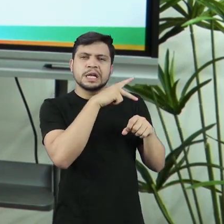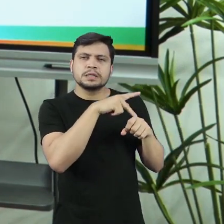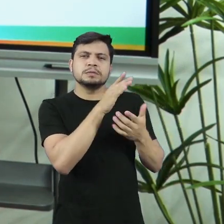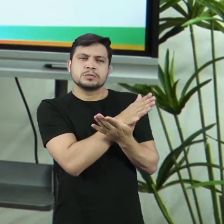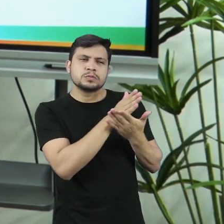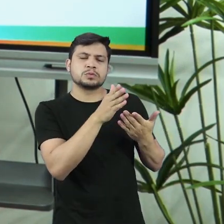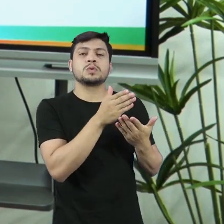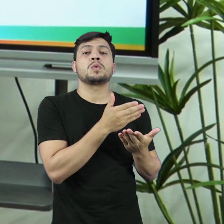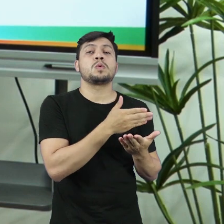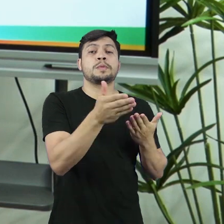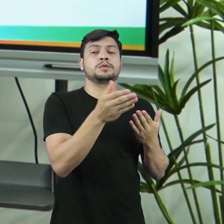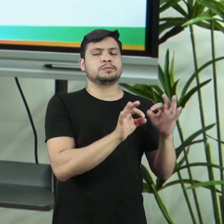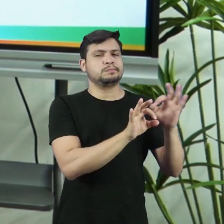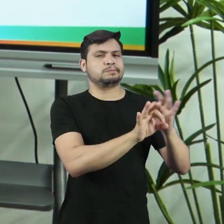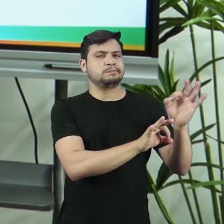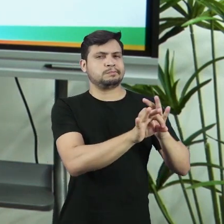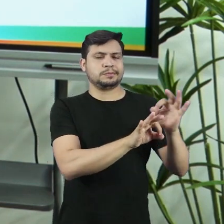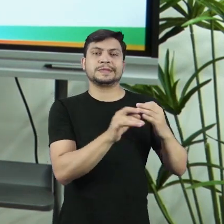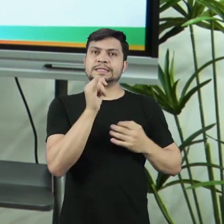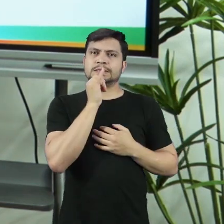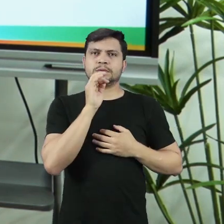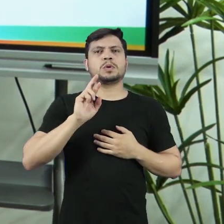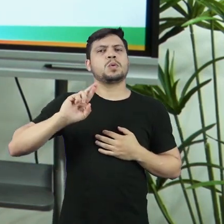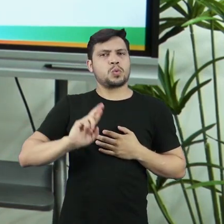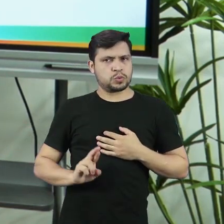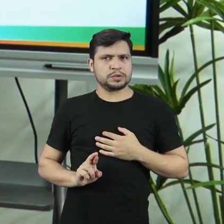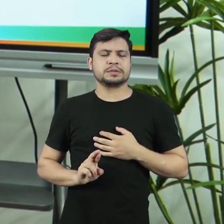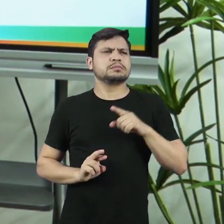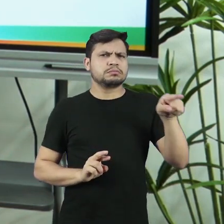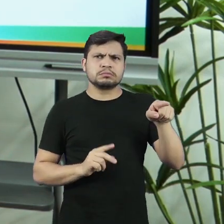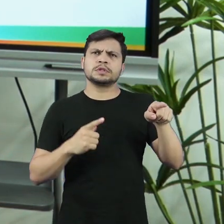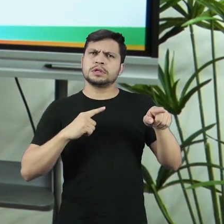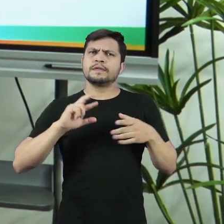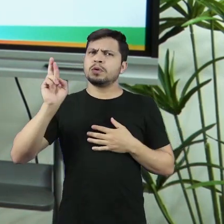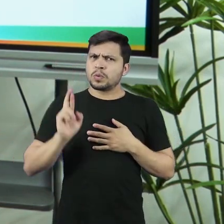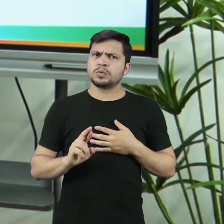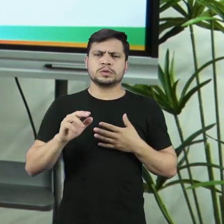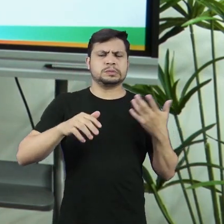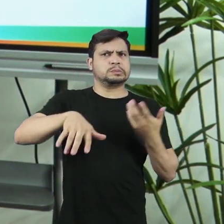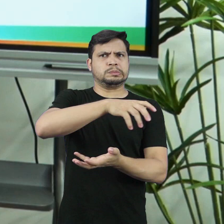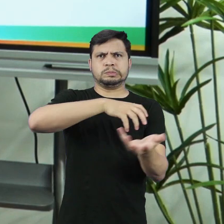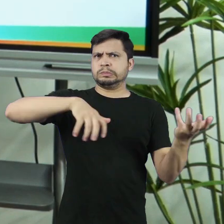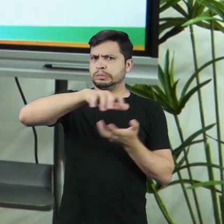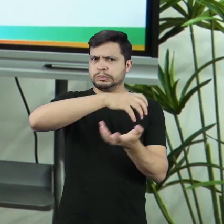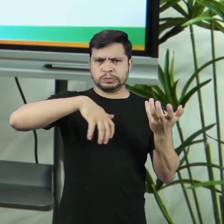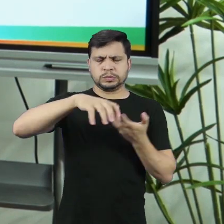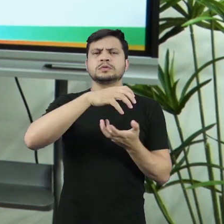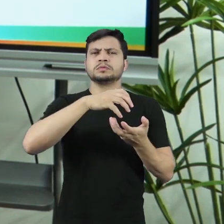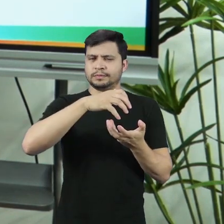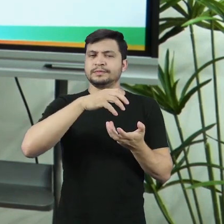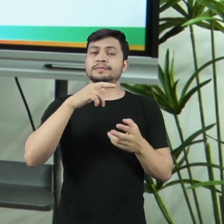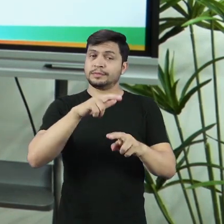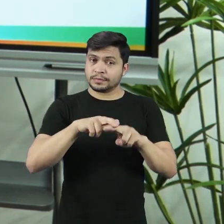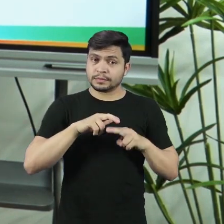que nós conhecemos e chamamos de Revolução Russa. A partir de então, o que era o território do Império Russo, ele passa a